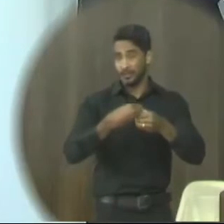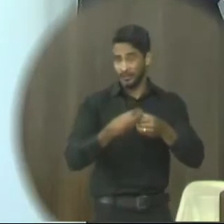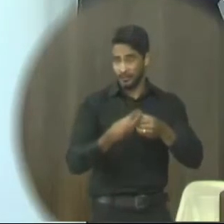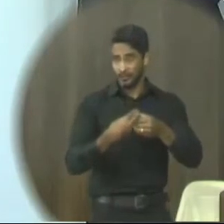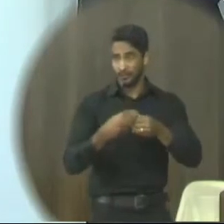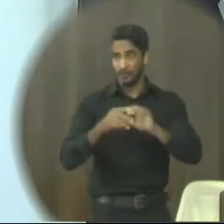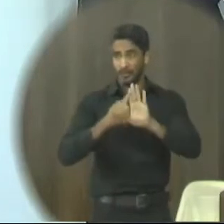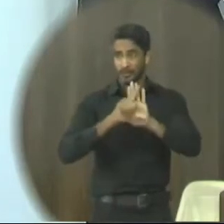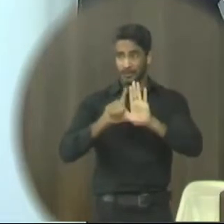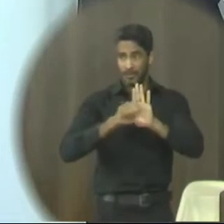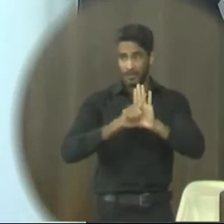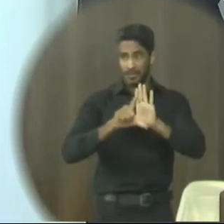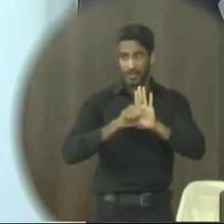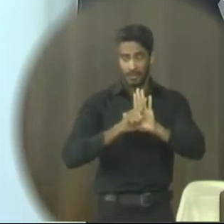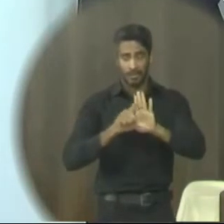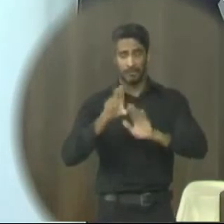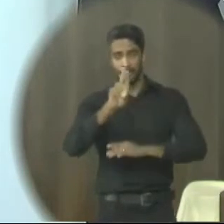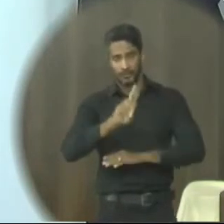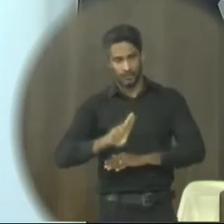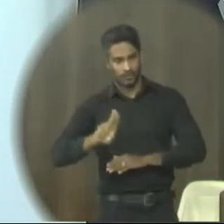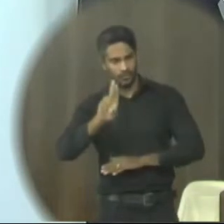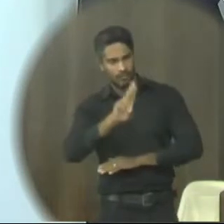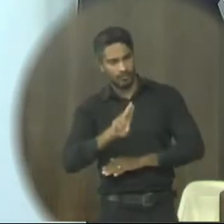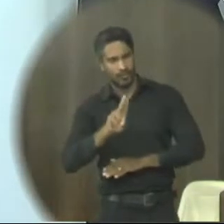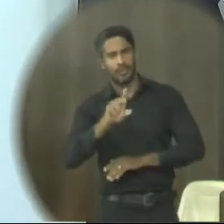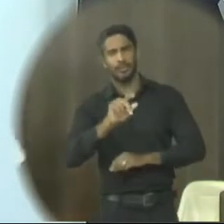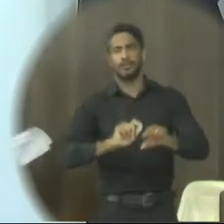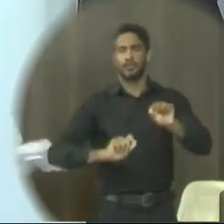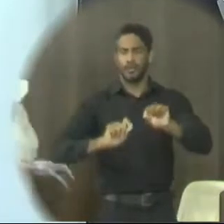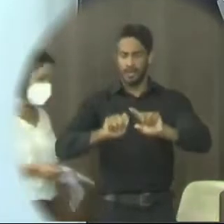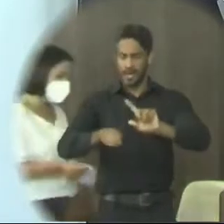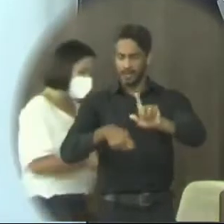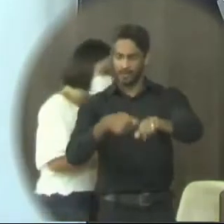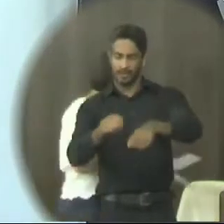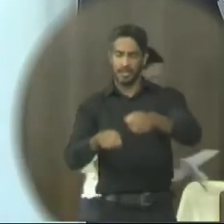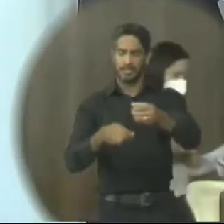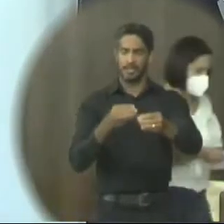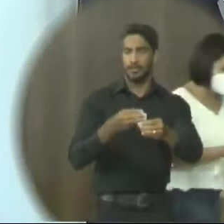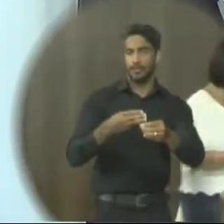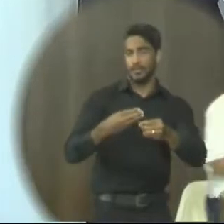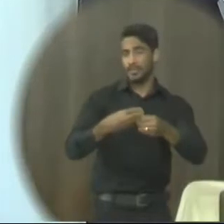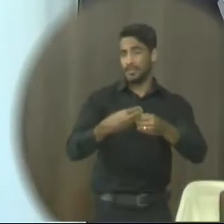do Legislativo. Utiliza-se a atribuição da administração municipal,